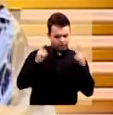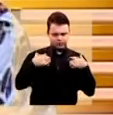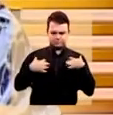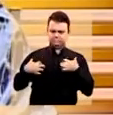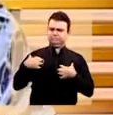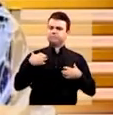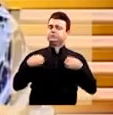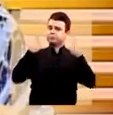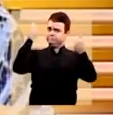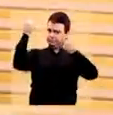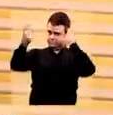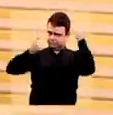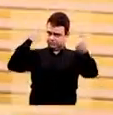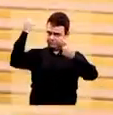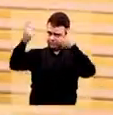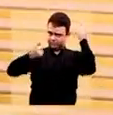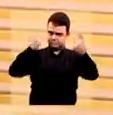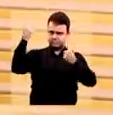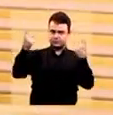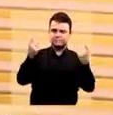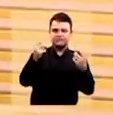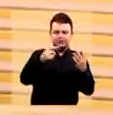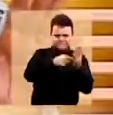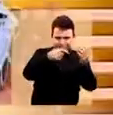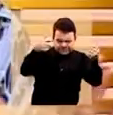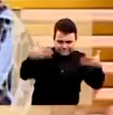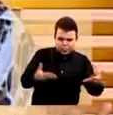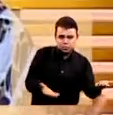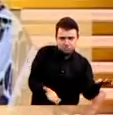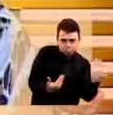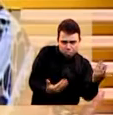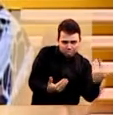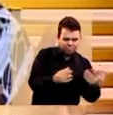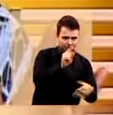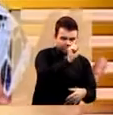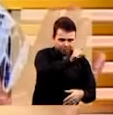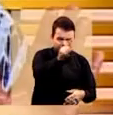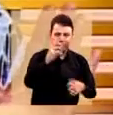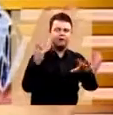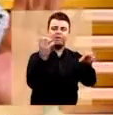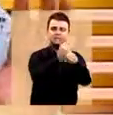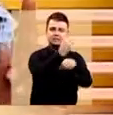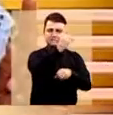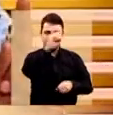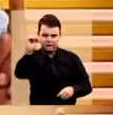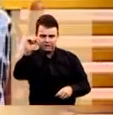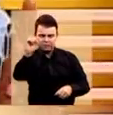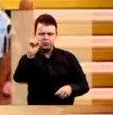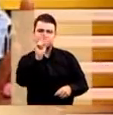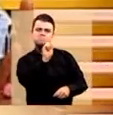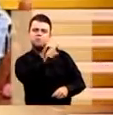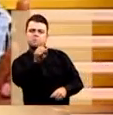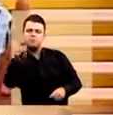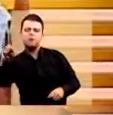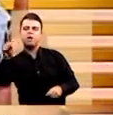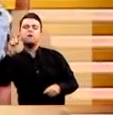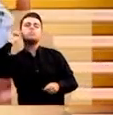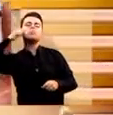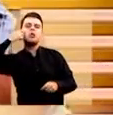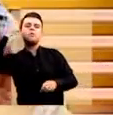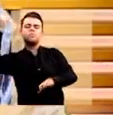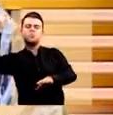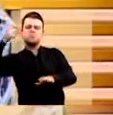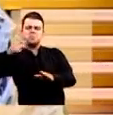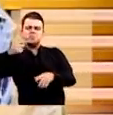assim muito preocupada, que a cada 100 jovens que a polícia mata, 71 é negro.